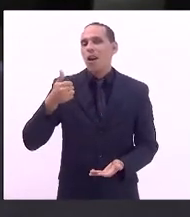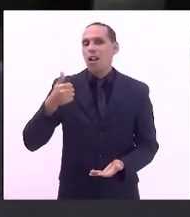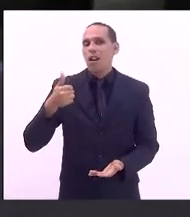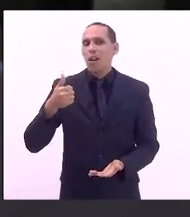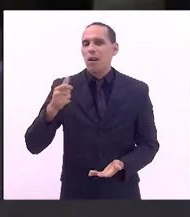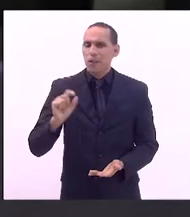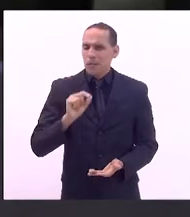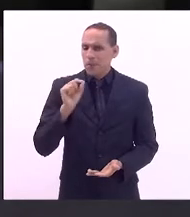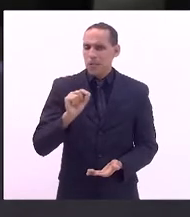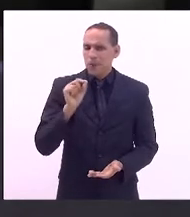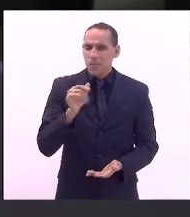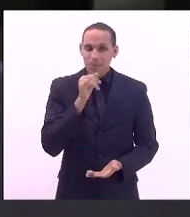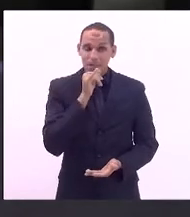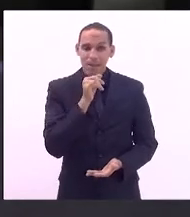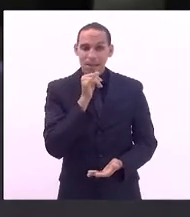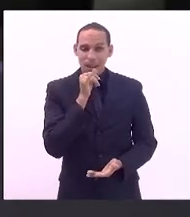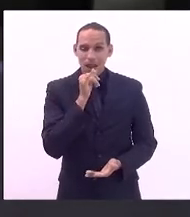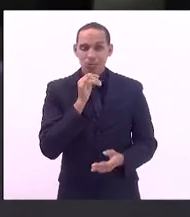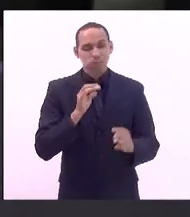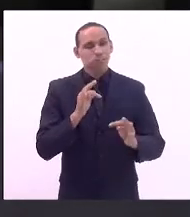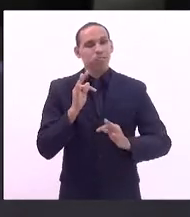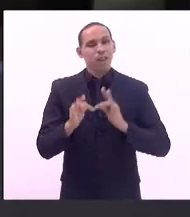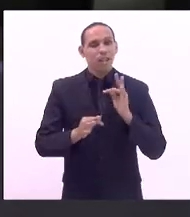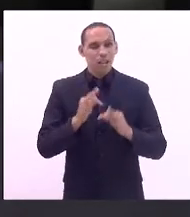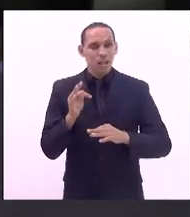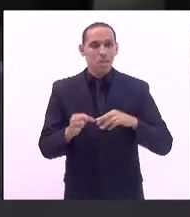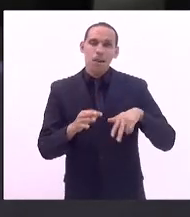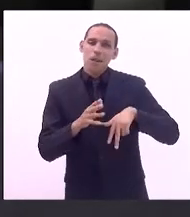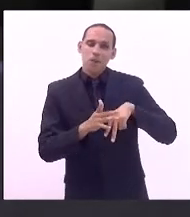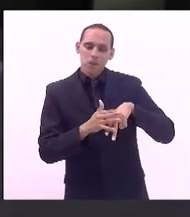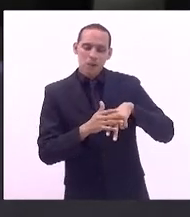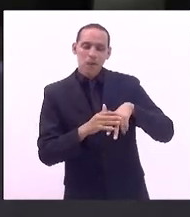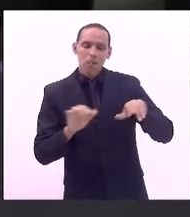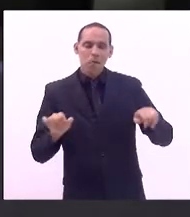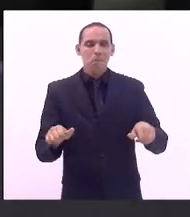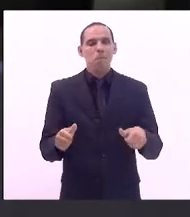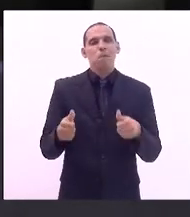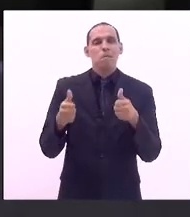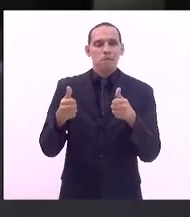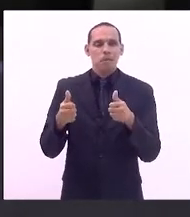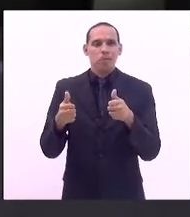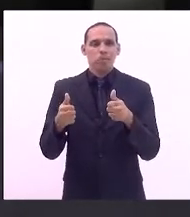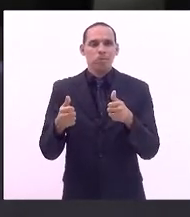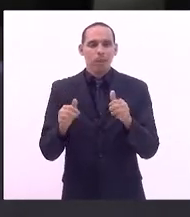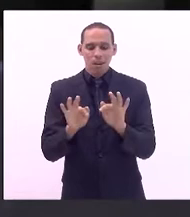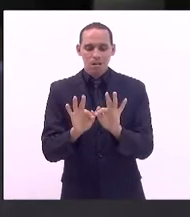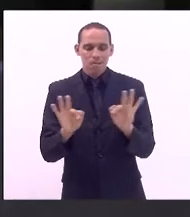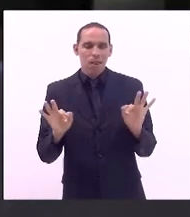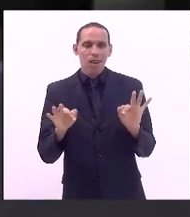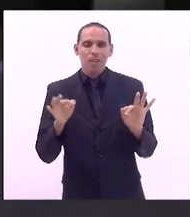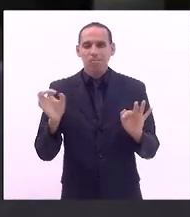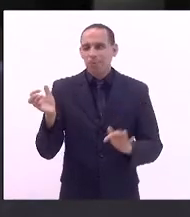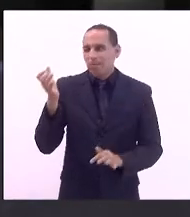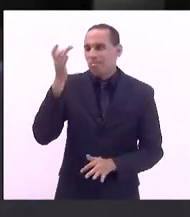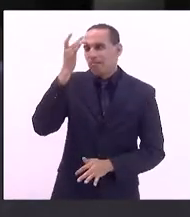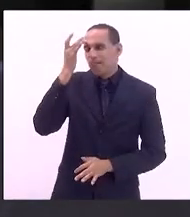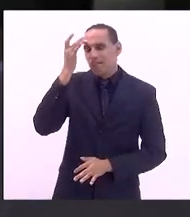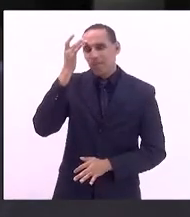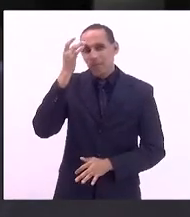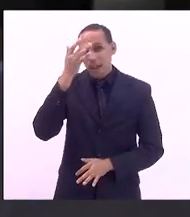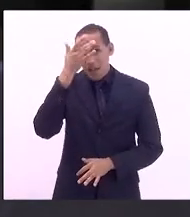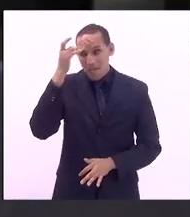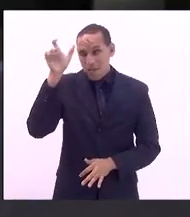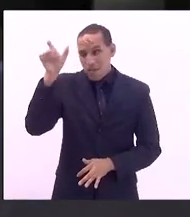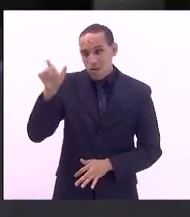exemplo em tratamentos de paciente e a uma frase que Carrego comigo uma